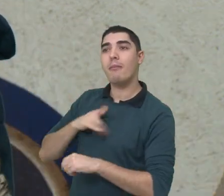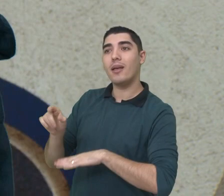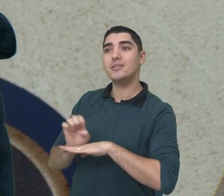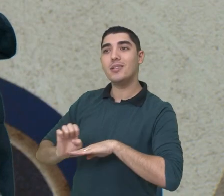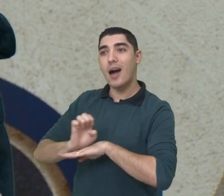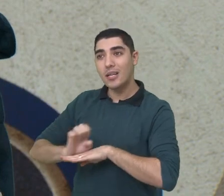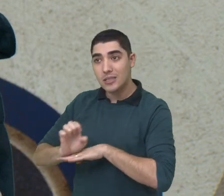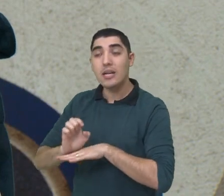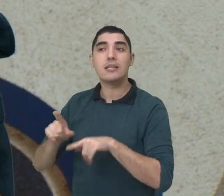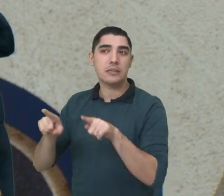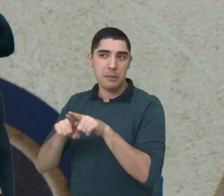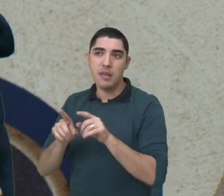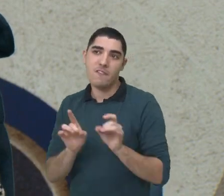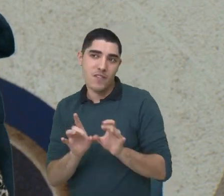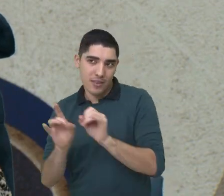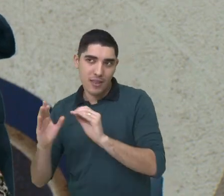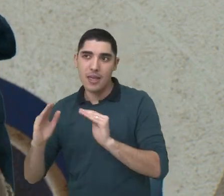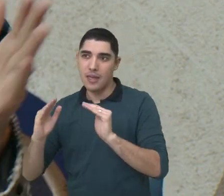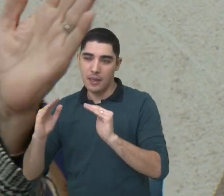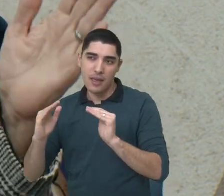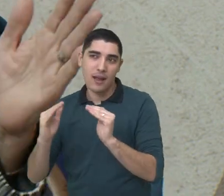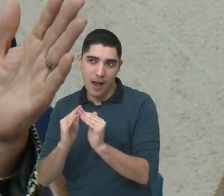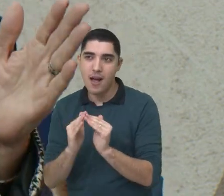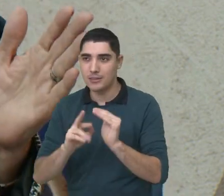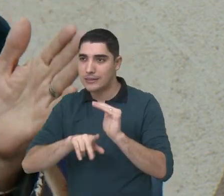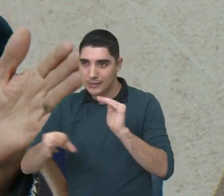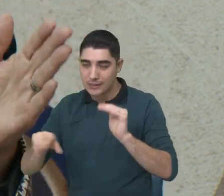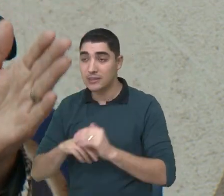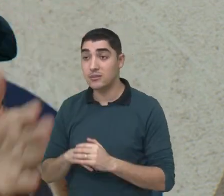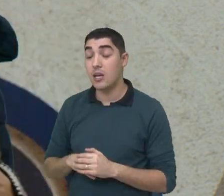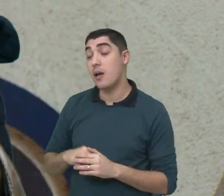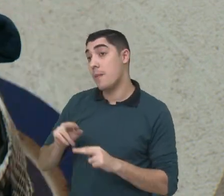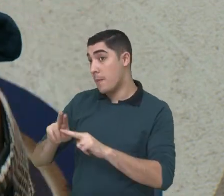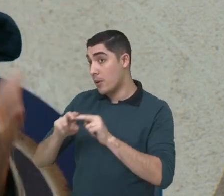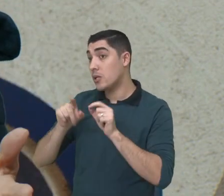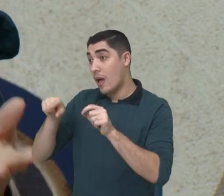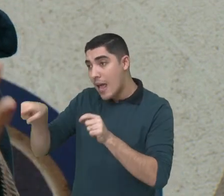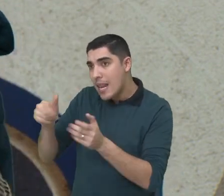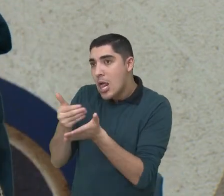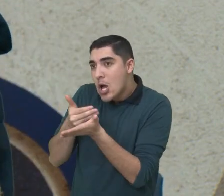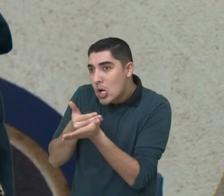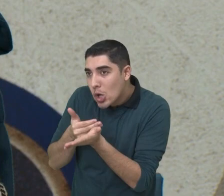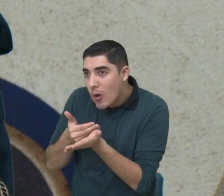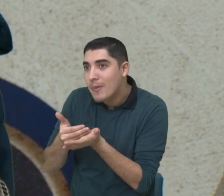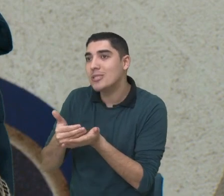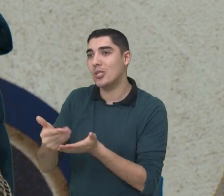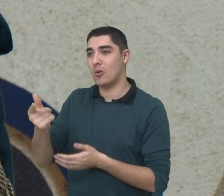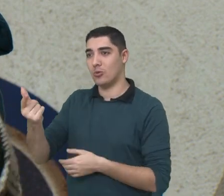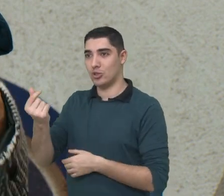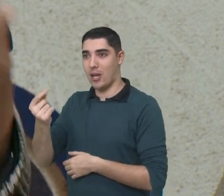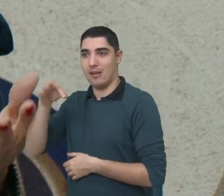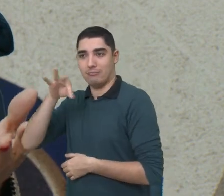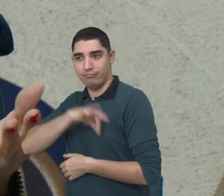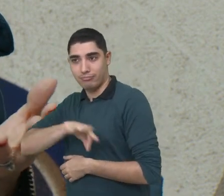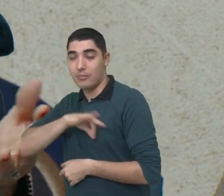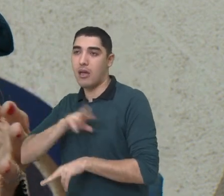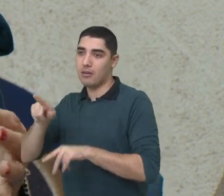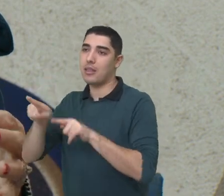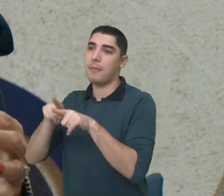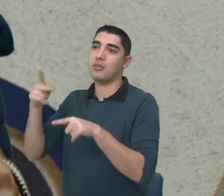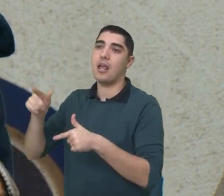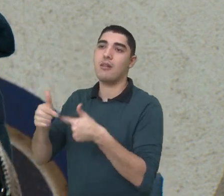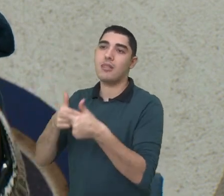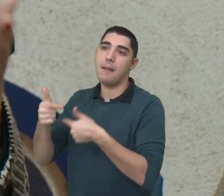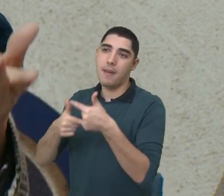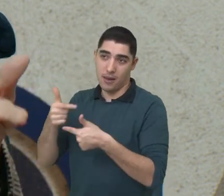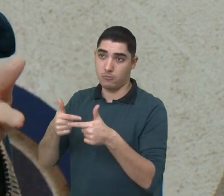estagiário e como corretor de imóveis. E isso daí é o que dá o início da sua comissão, do seu